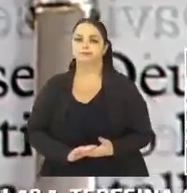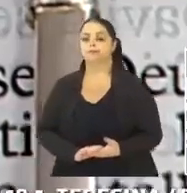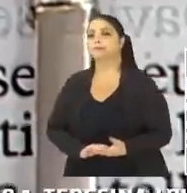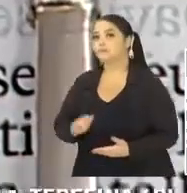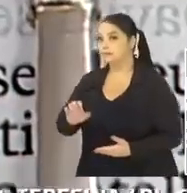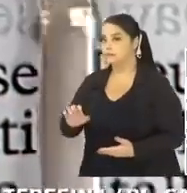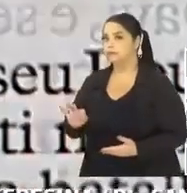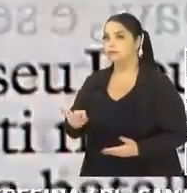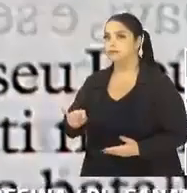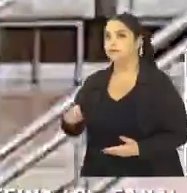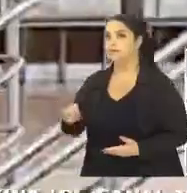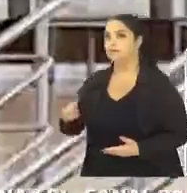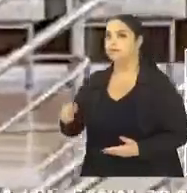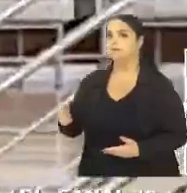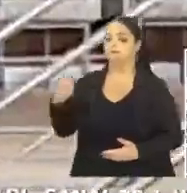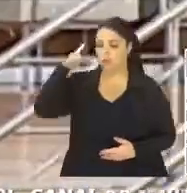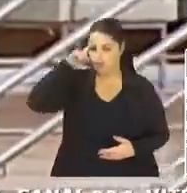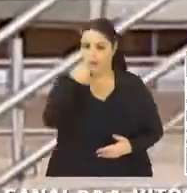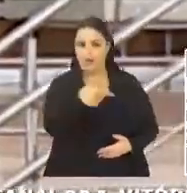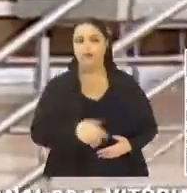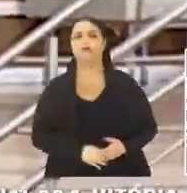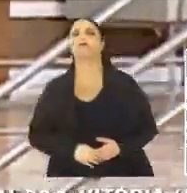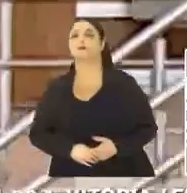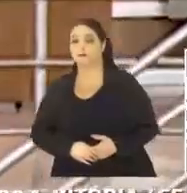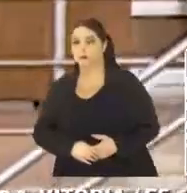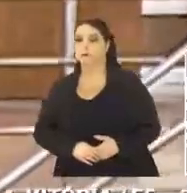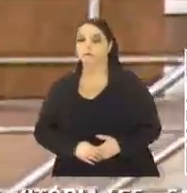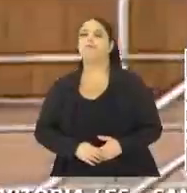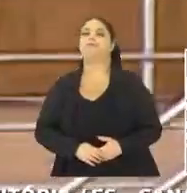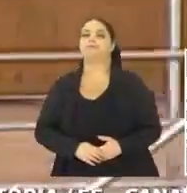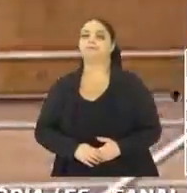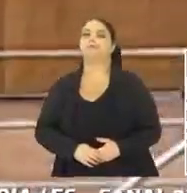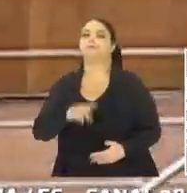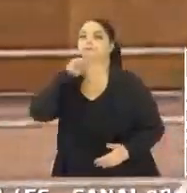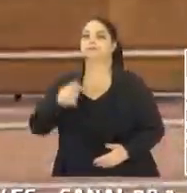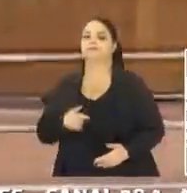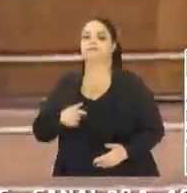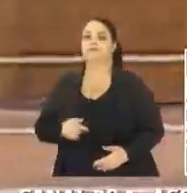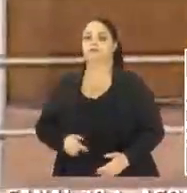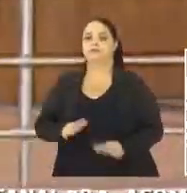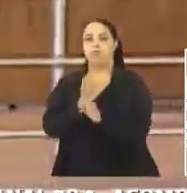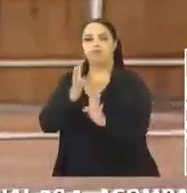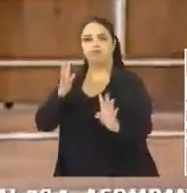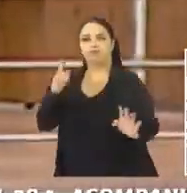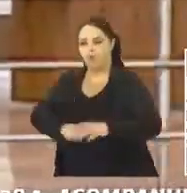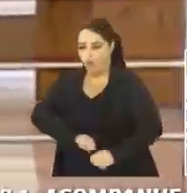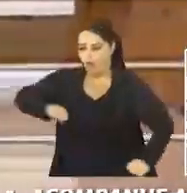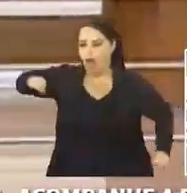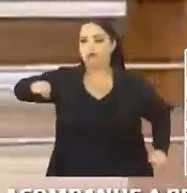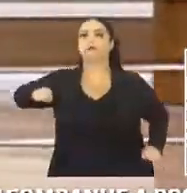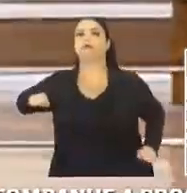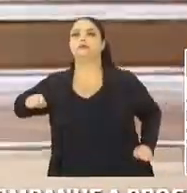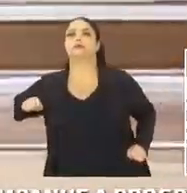Etiópia teve que designar ou alistar para conseguir montar um exército desse? Uma